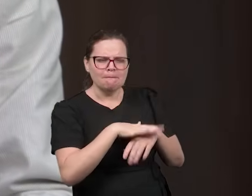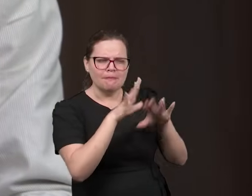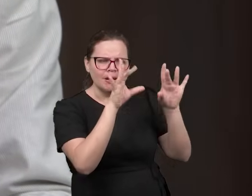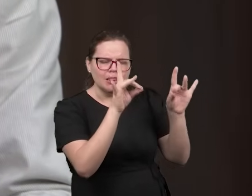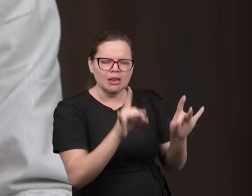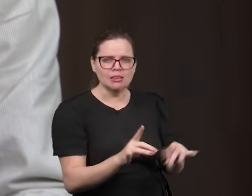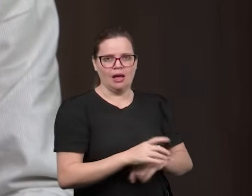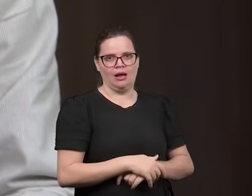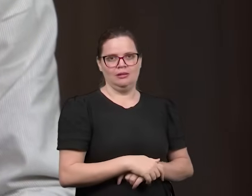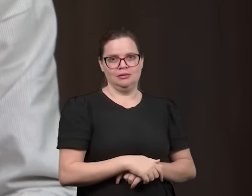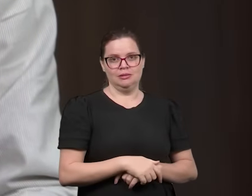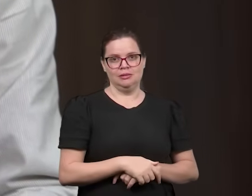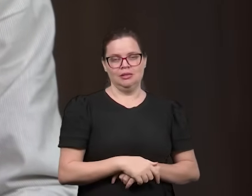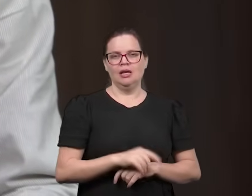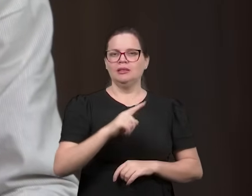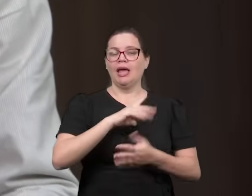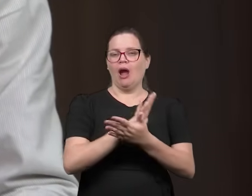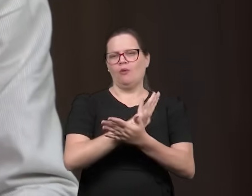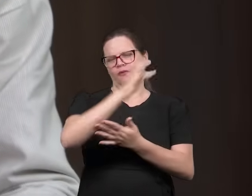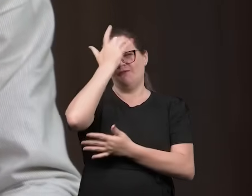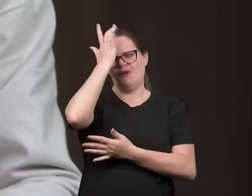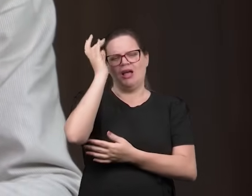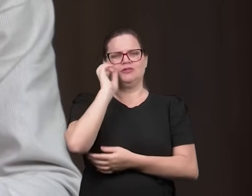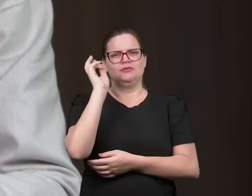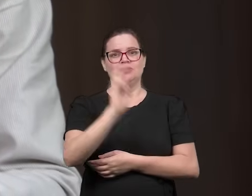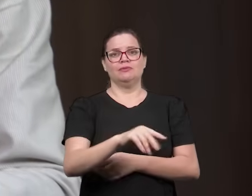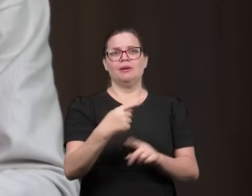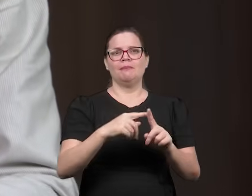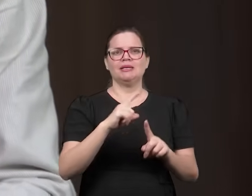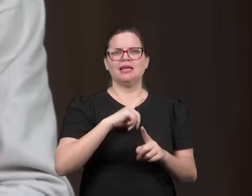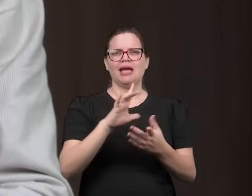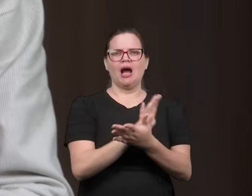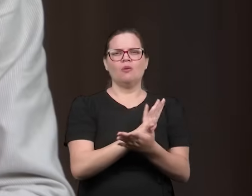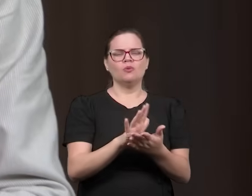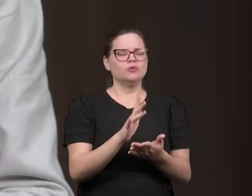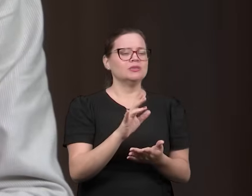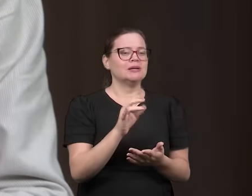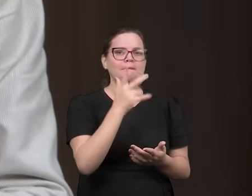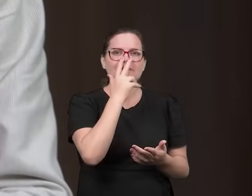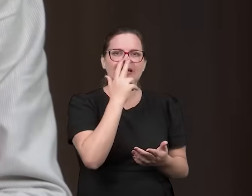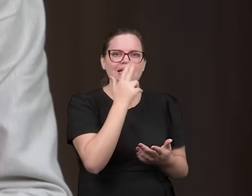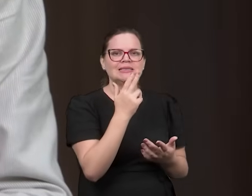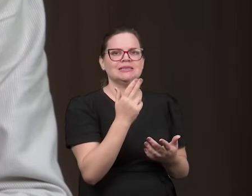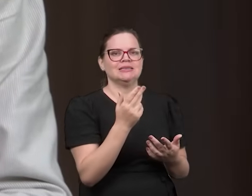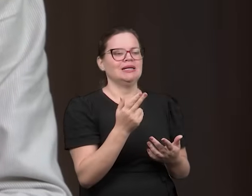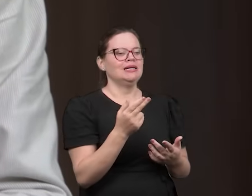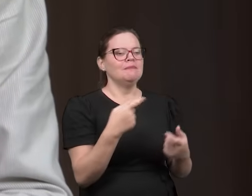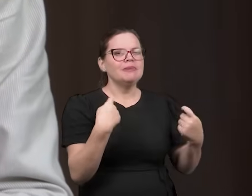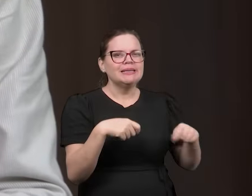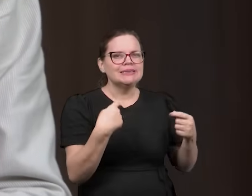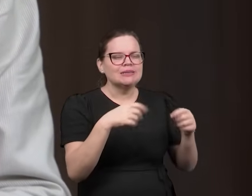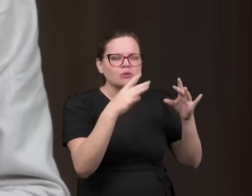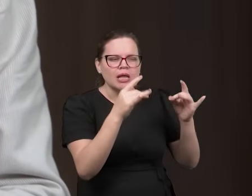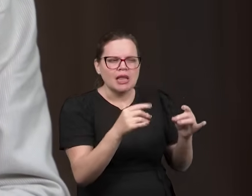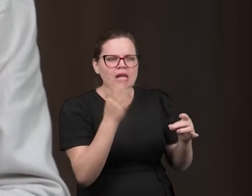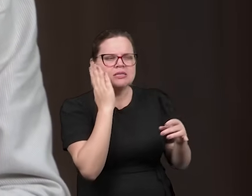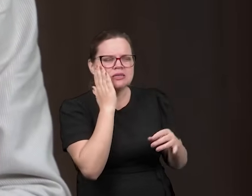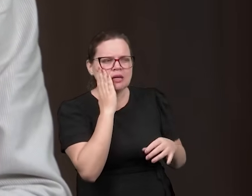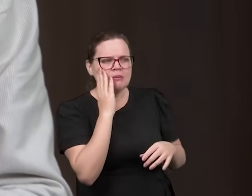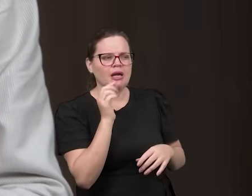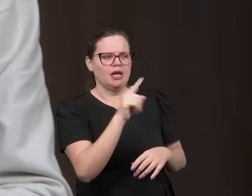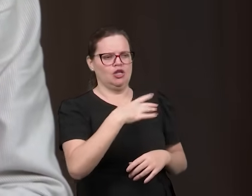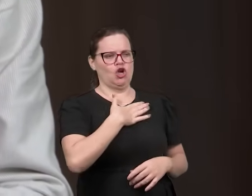esse talento, ele precisa ser, às vezes, garimpado. Ou seja, vou tentar dar um exemplo. Ele gosta da música, mas qual o instrumento